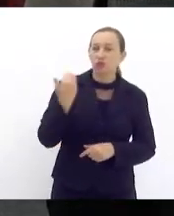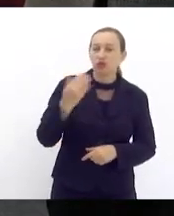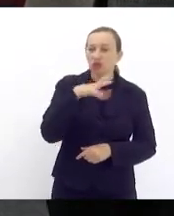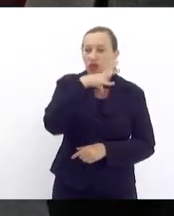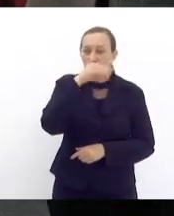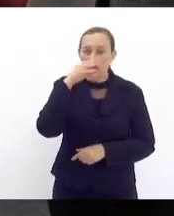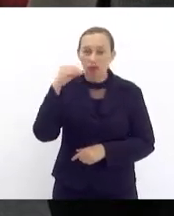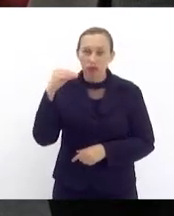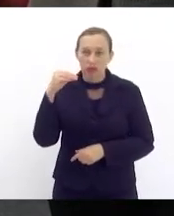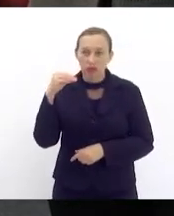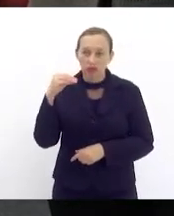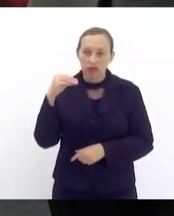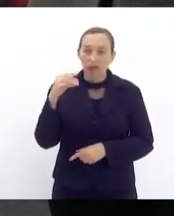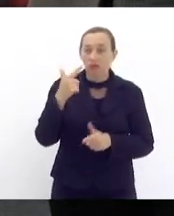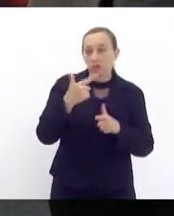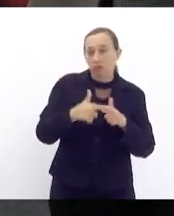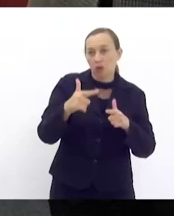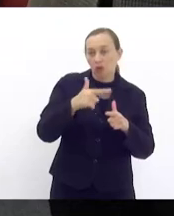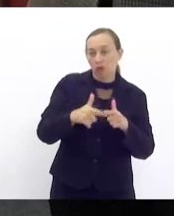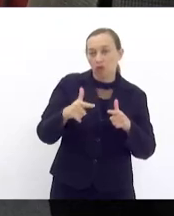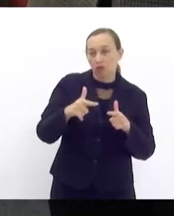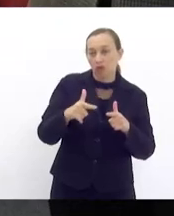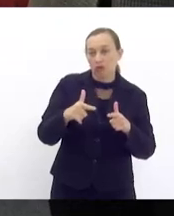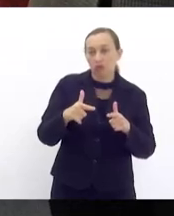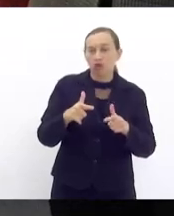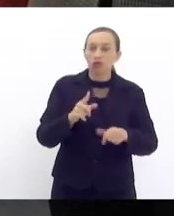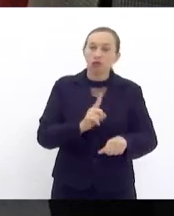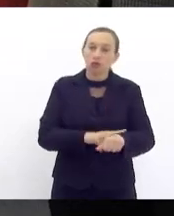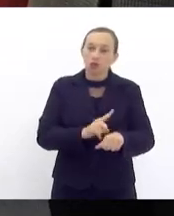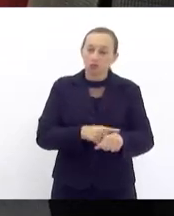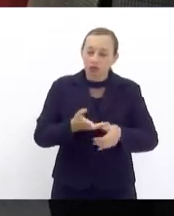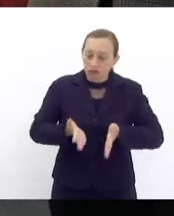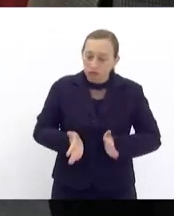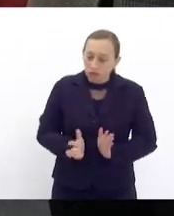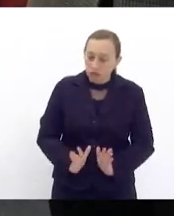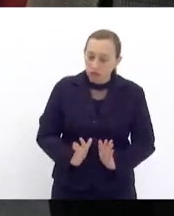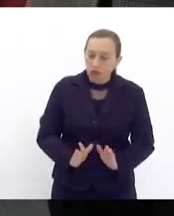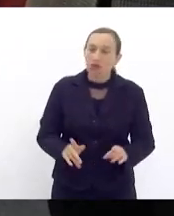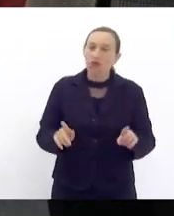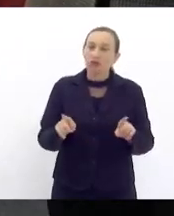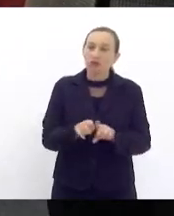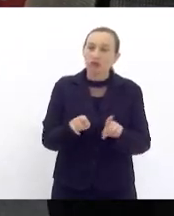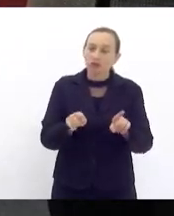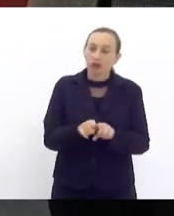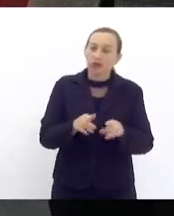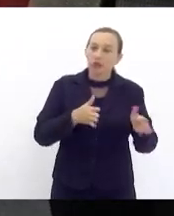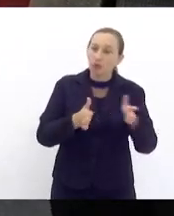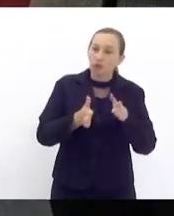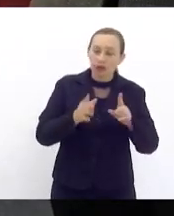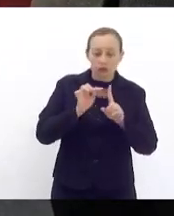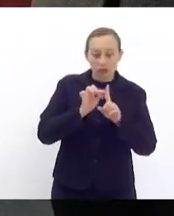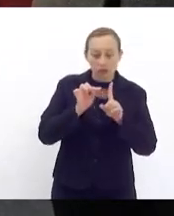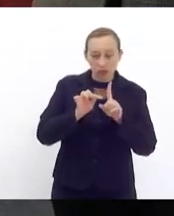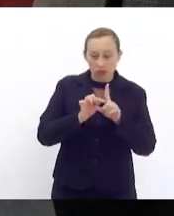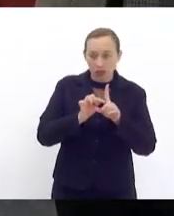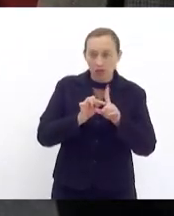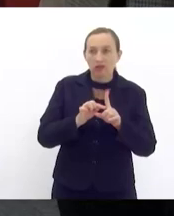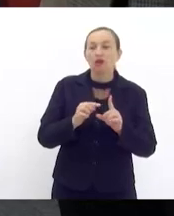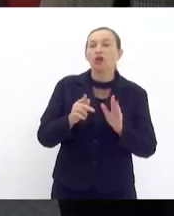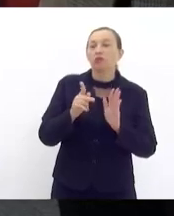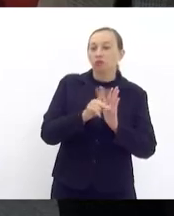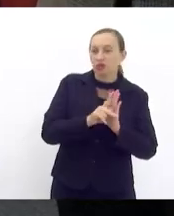adolescentes por problemas de parto e por problemas na gravidez então o projeto de